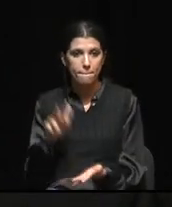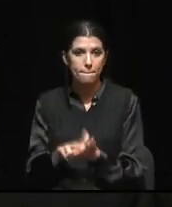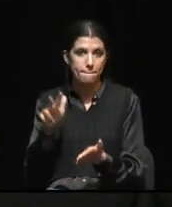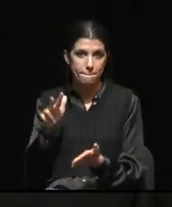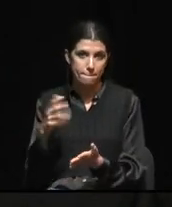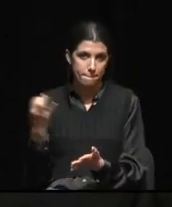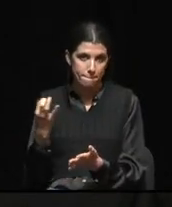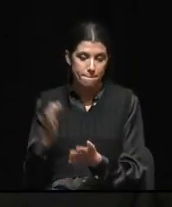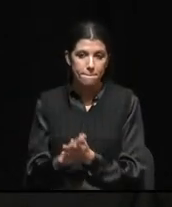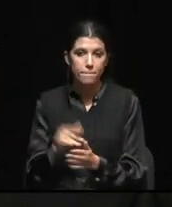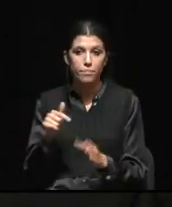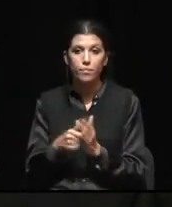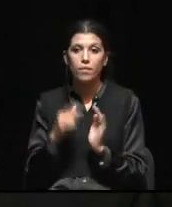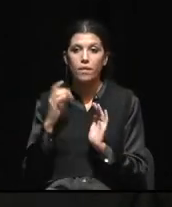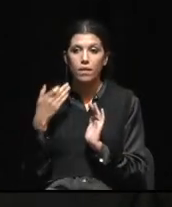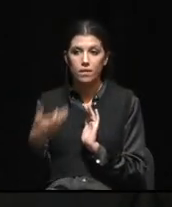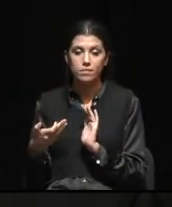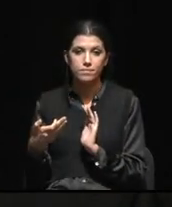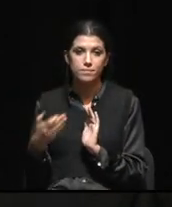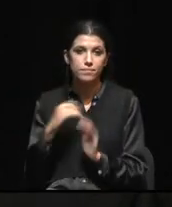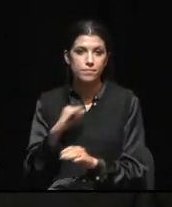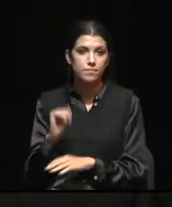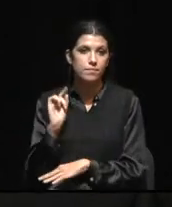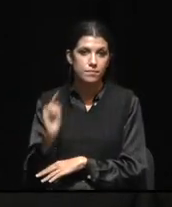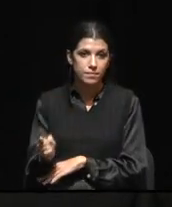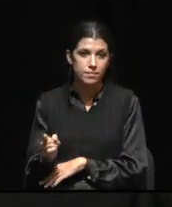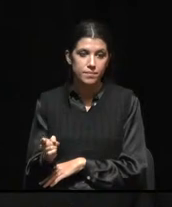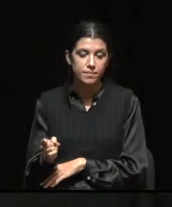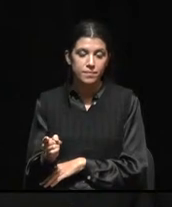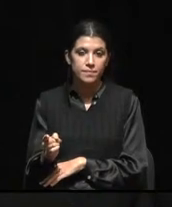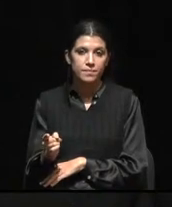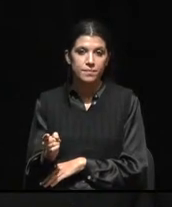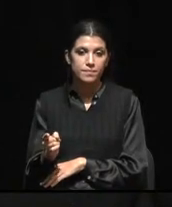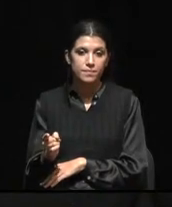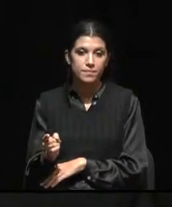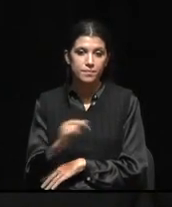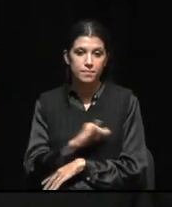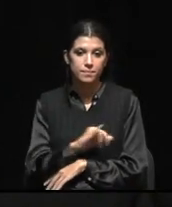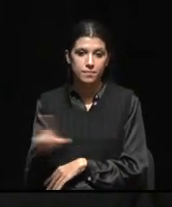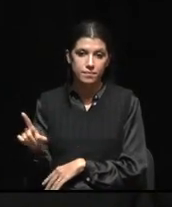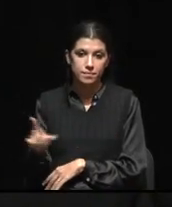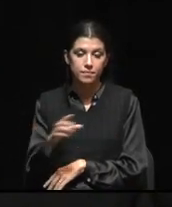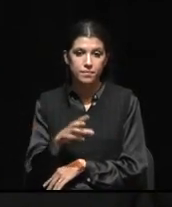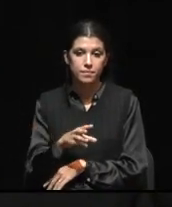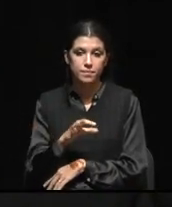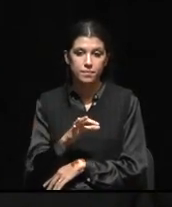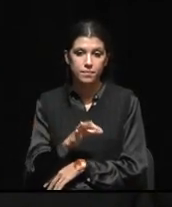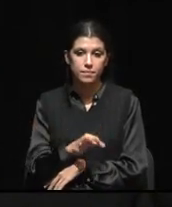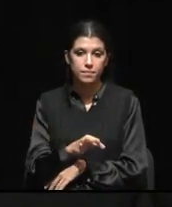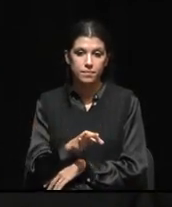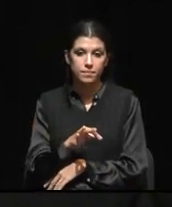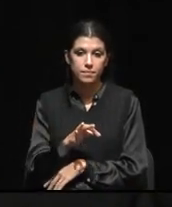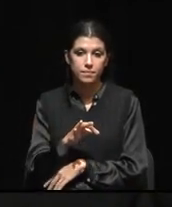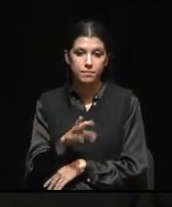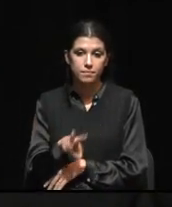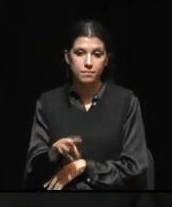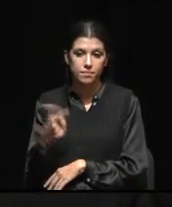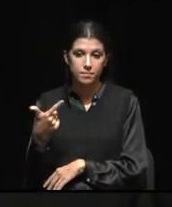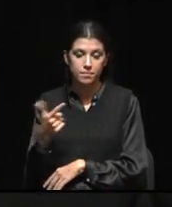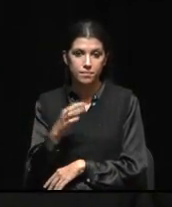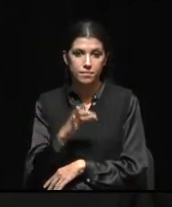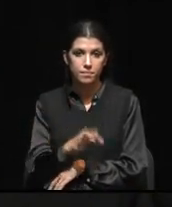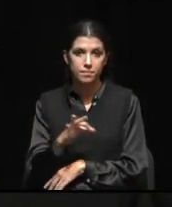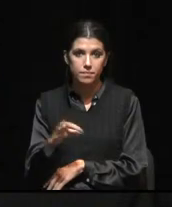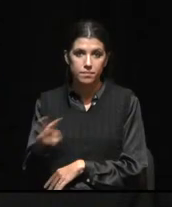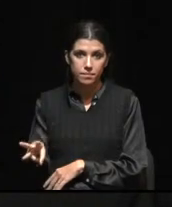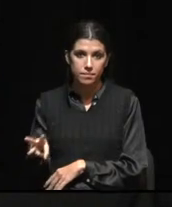aprovado ponto sete quem Vota contra iniciativa Liberal mpt